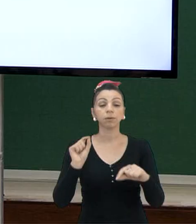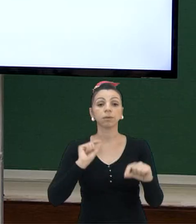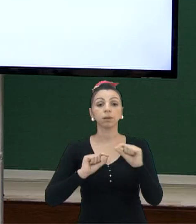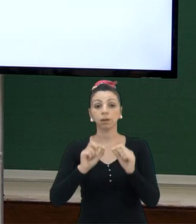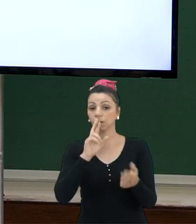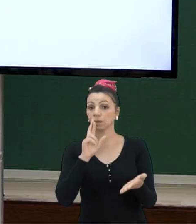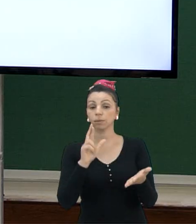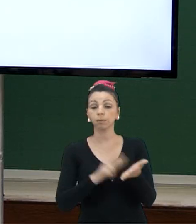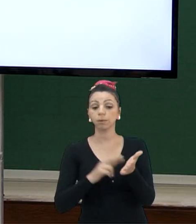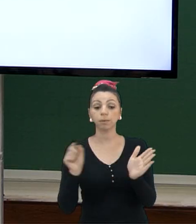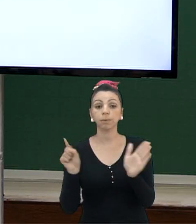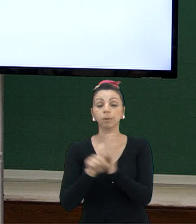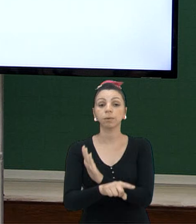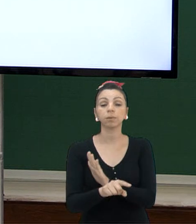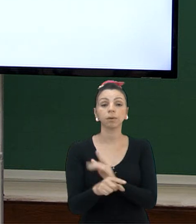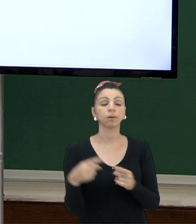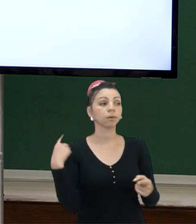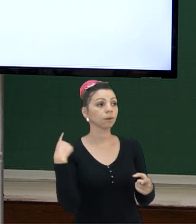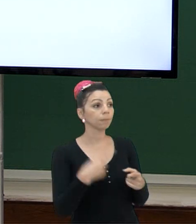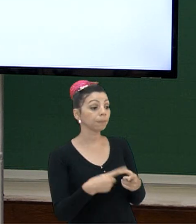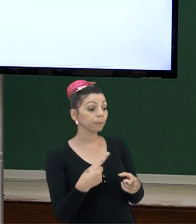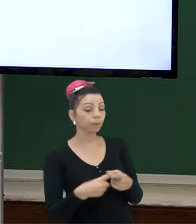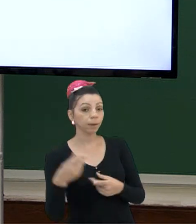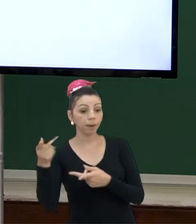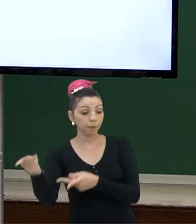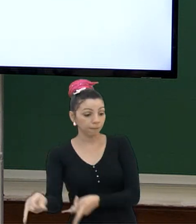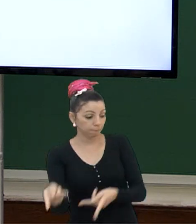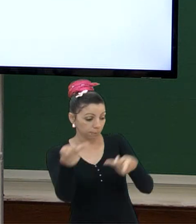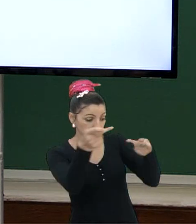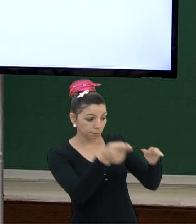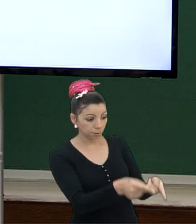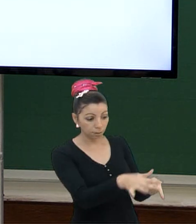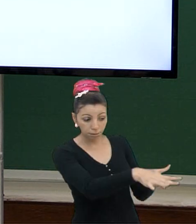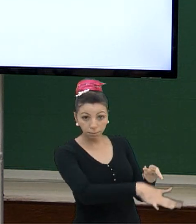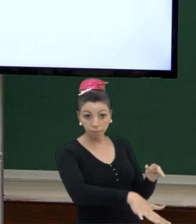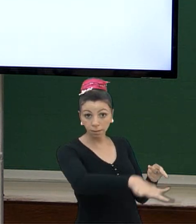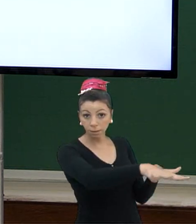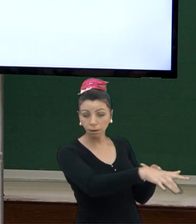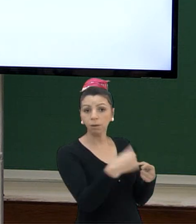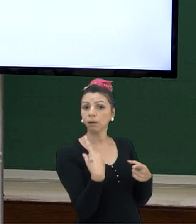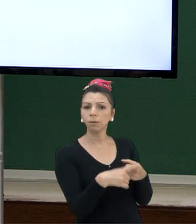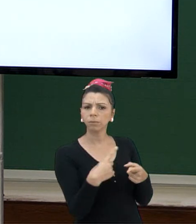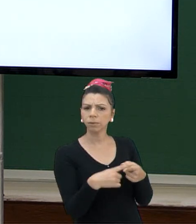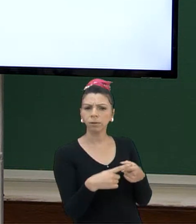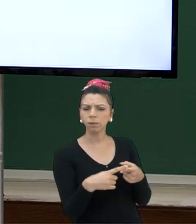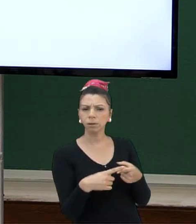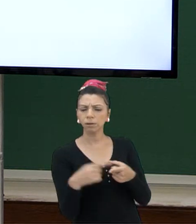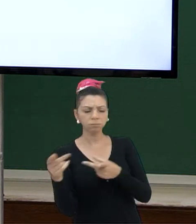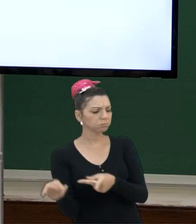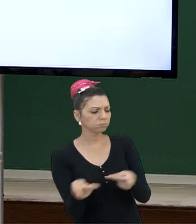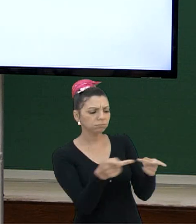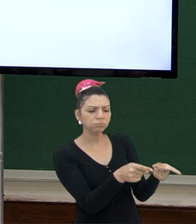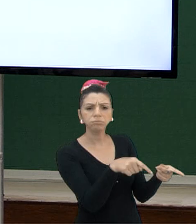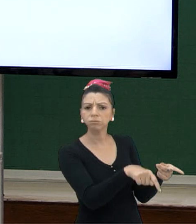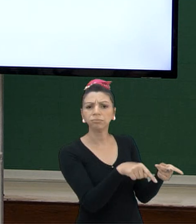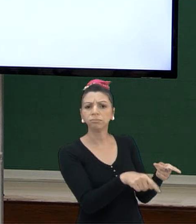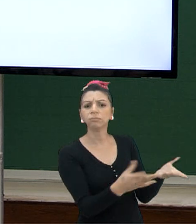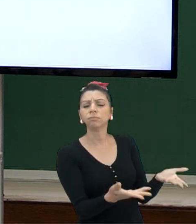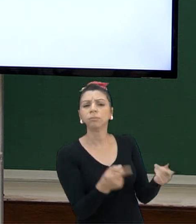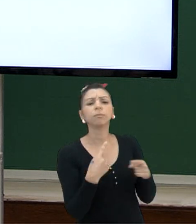responda à pergunta: por que visitar esse lugar? Por que eu tenho que visitar esse lugar?